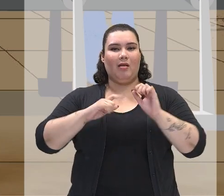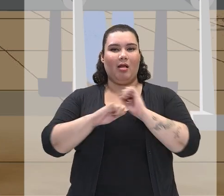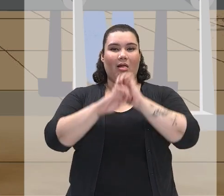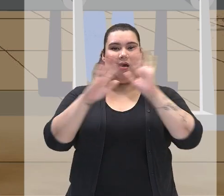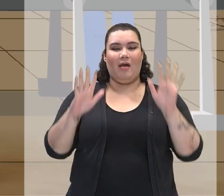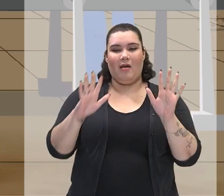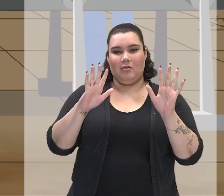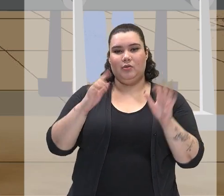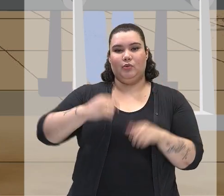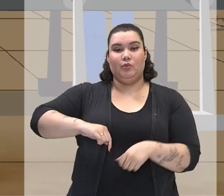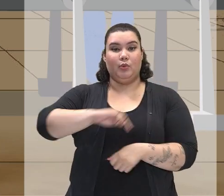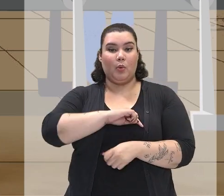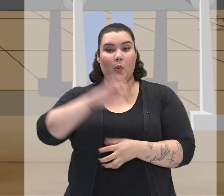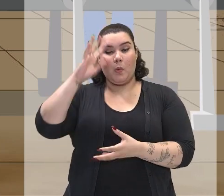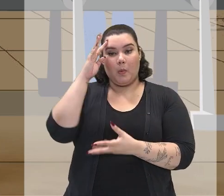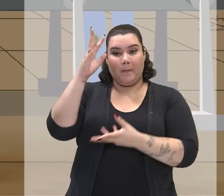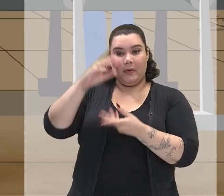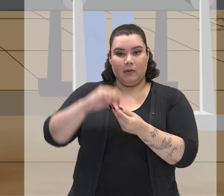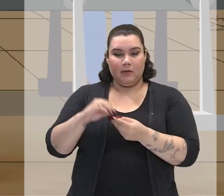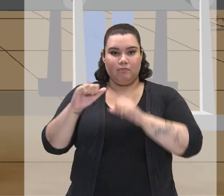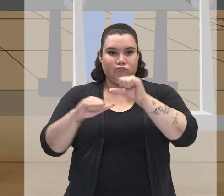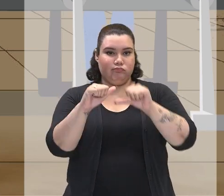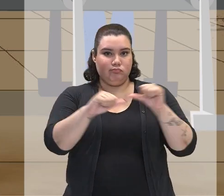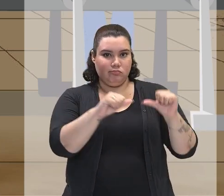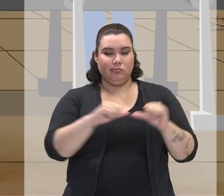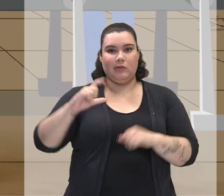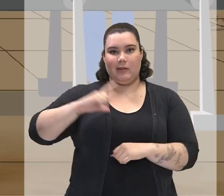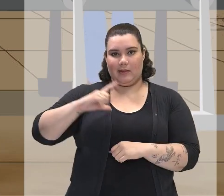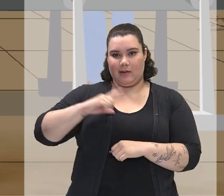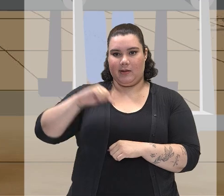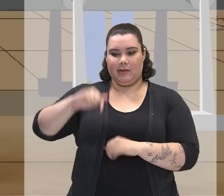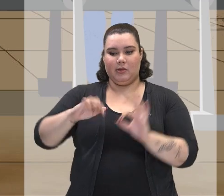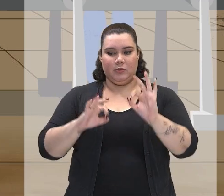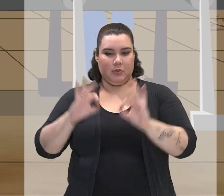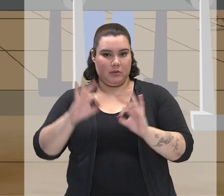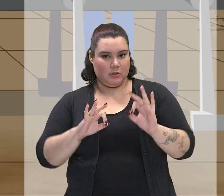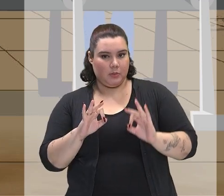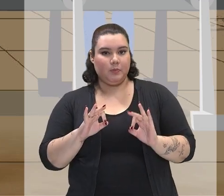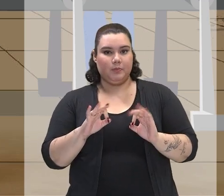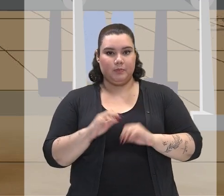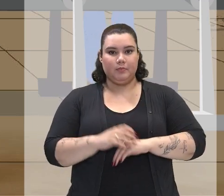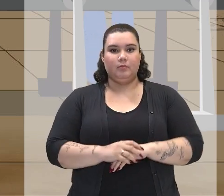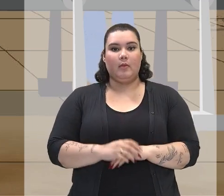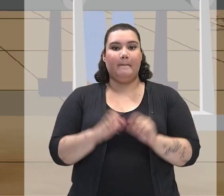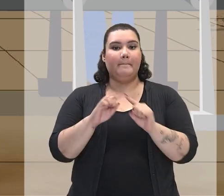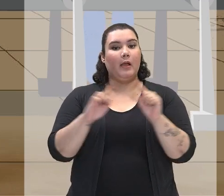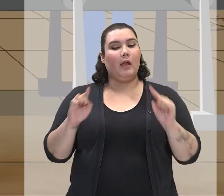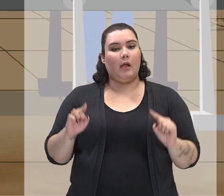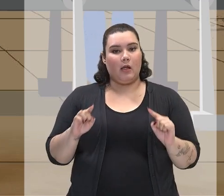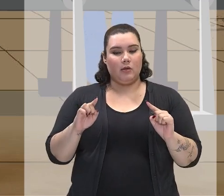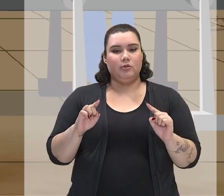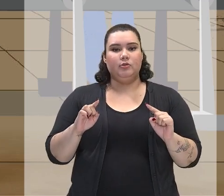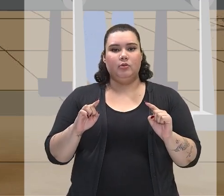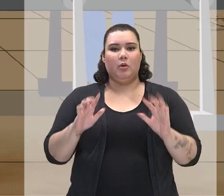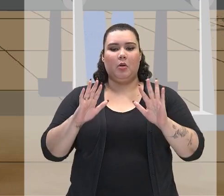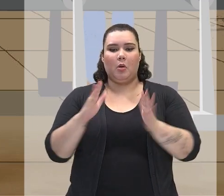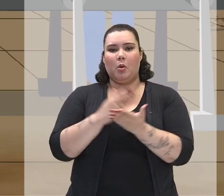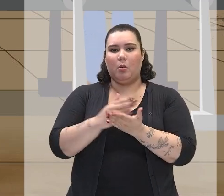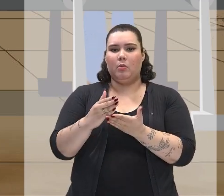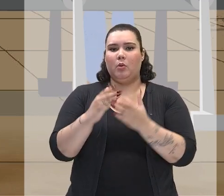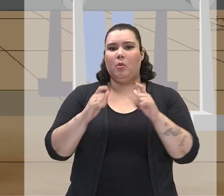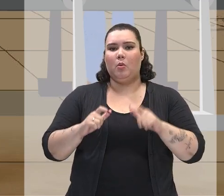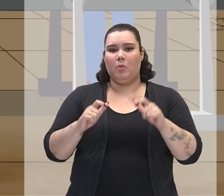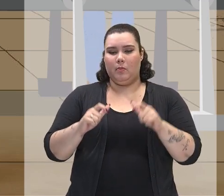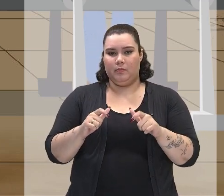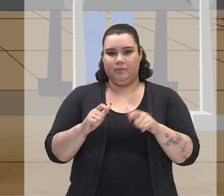fácil a gente entender as mudanças que foram trazidas a partir desse processo. Mas onde foi que isso se iniciou?